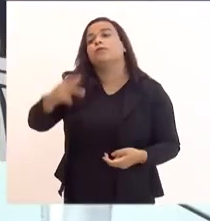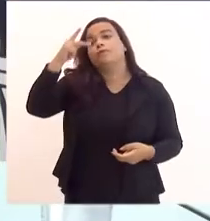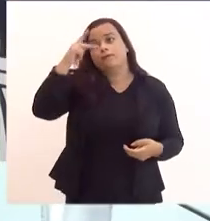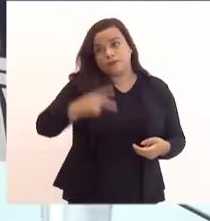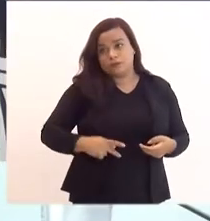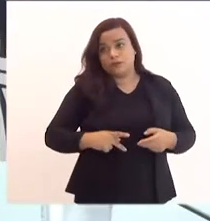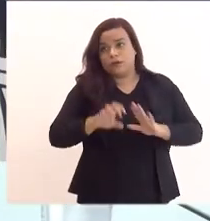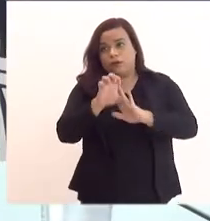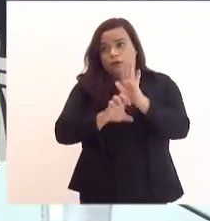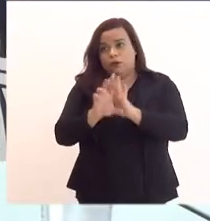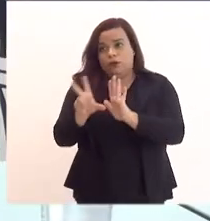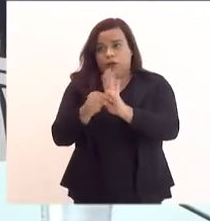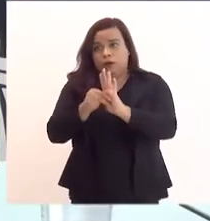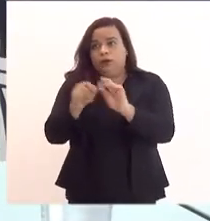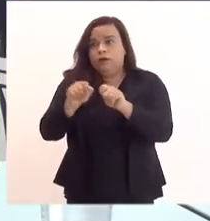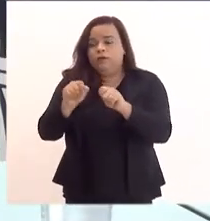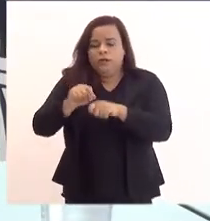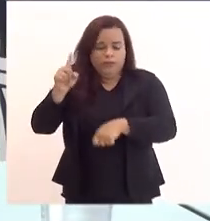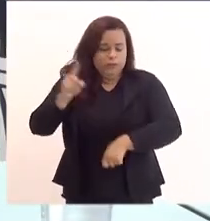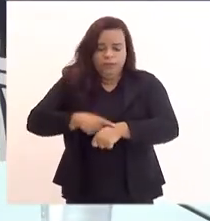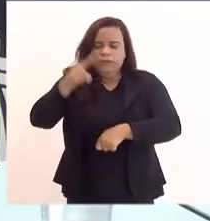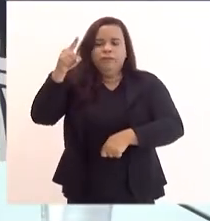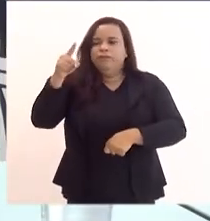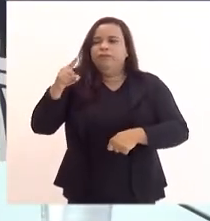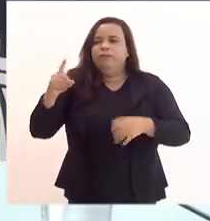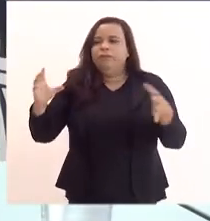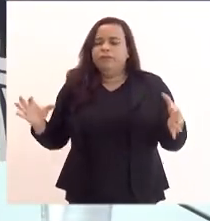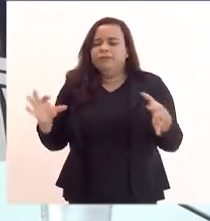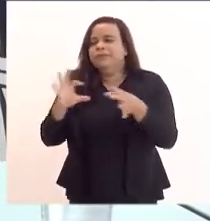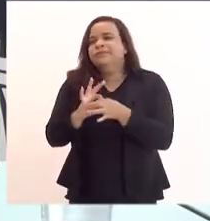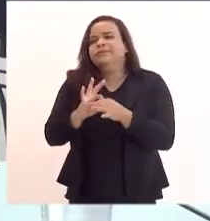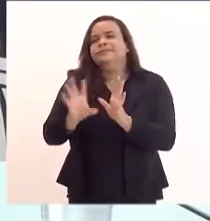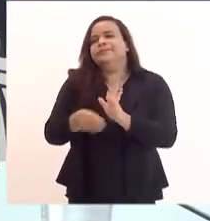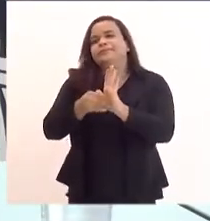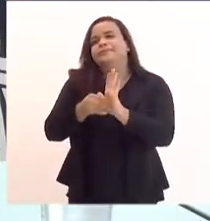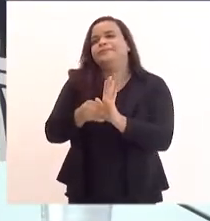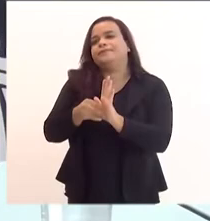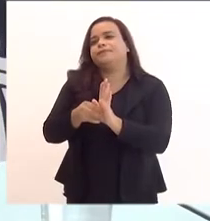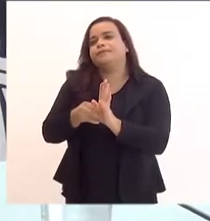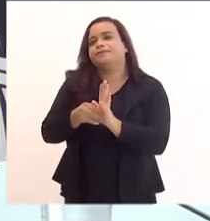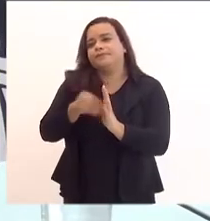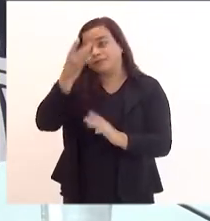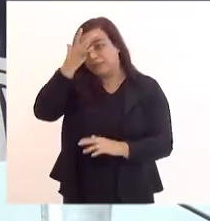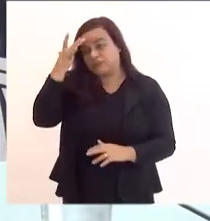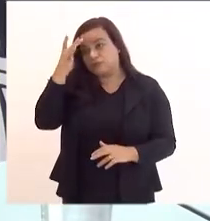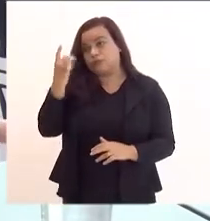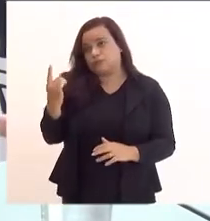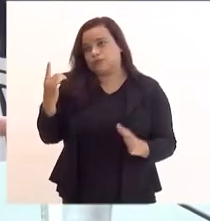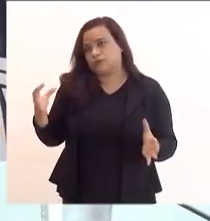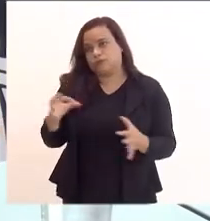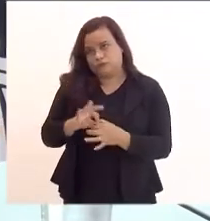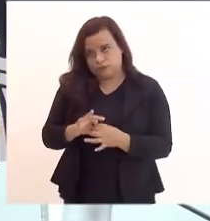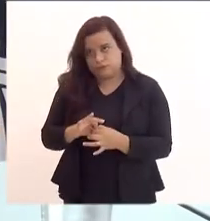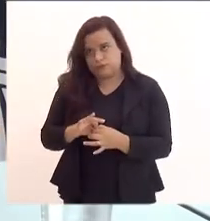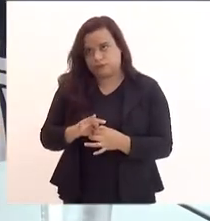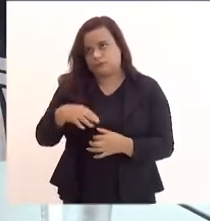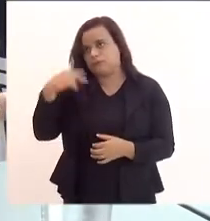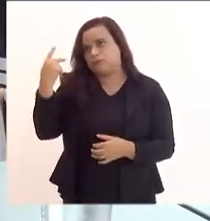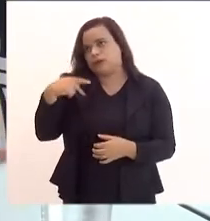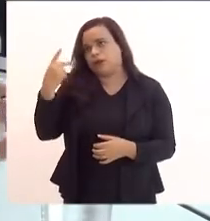uma emenda na hora, na CPI, incluindo... uma determinada pessoa, não era um